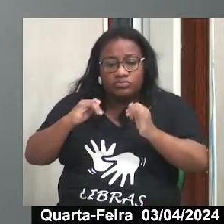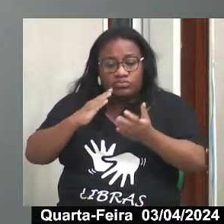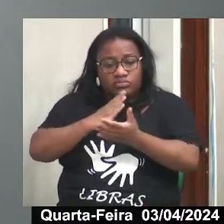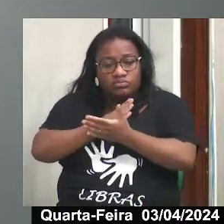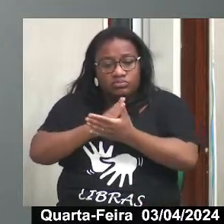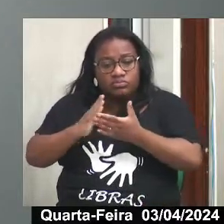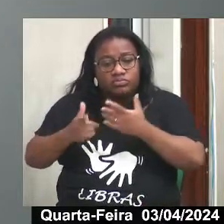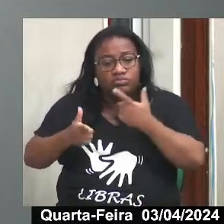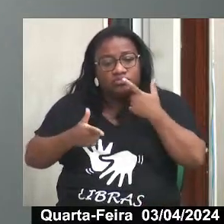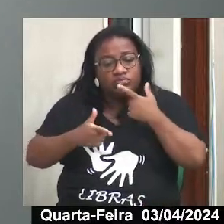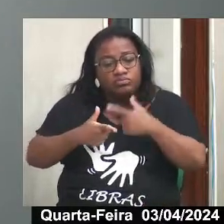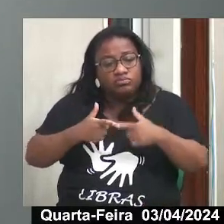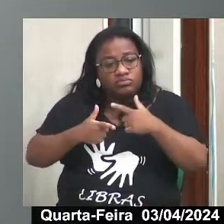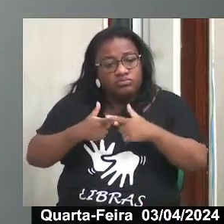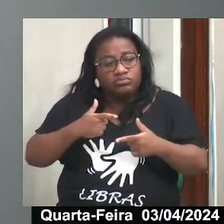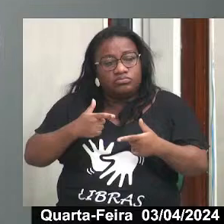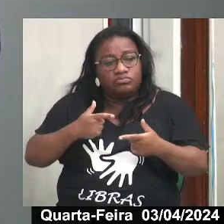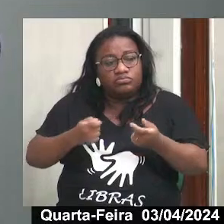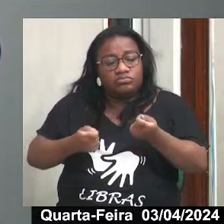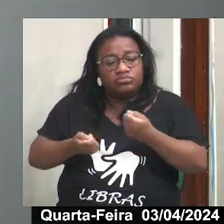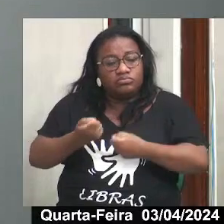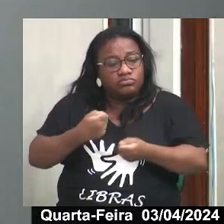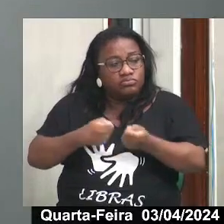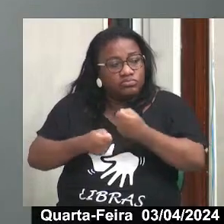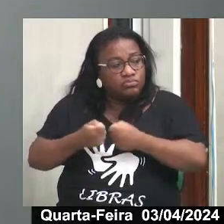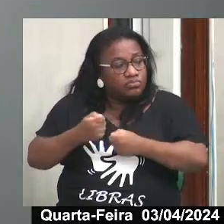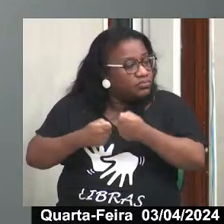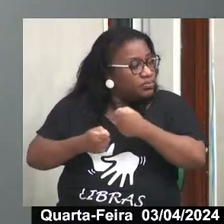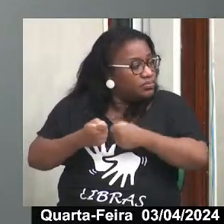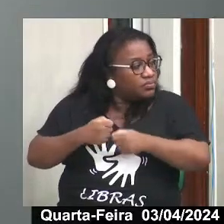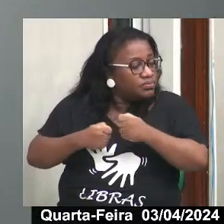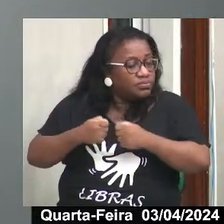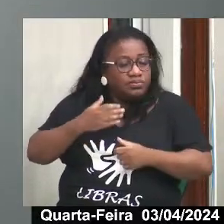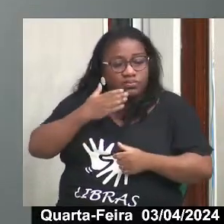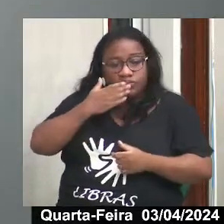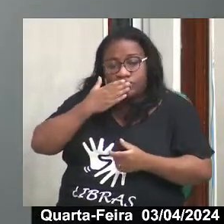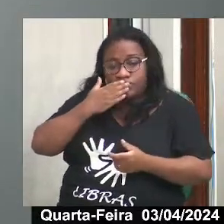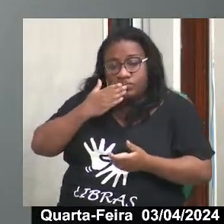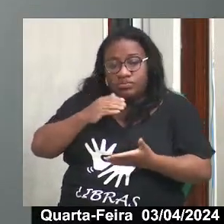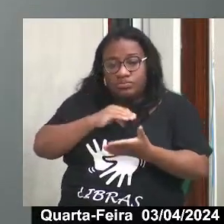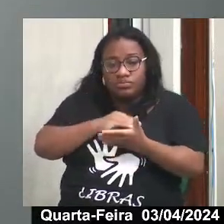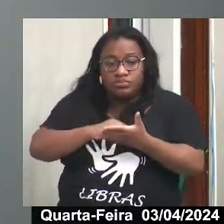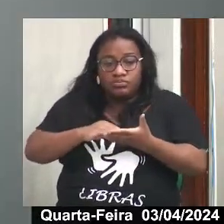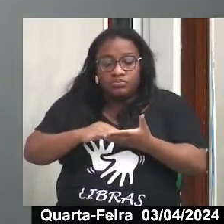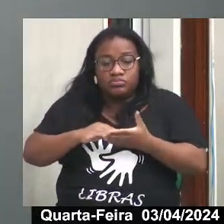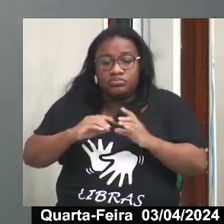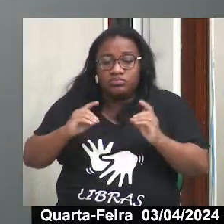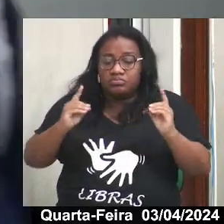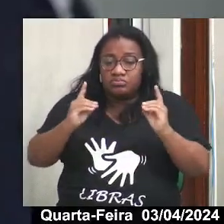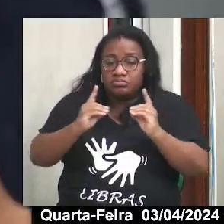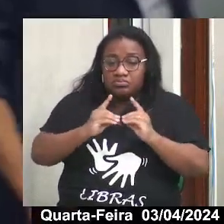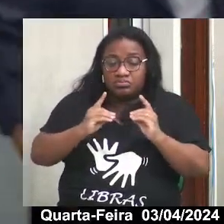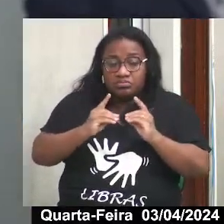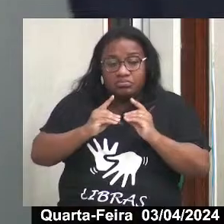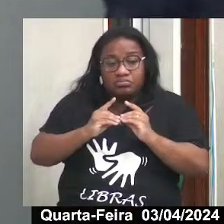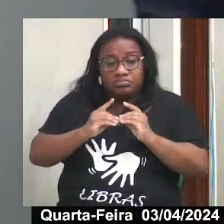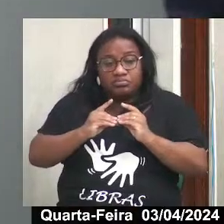relatar problemas com a administração, pedidos que o senhor fez para os secretários que não foram